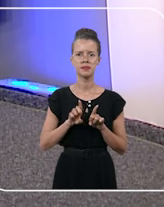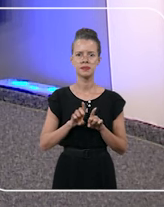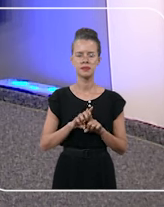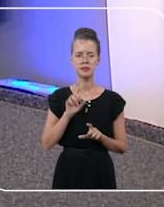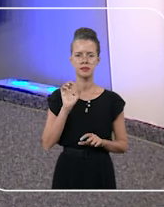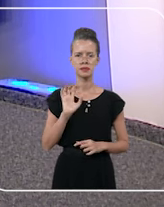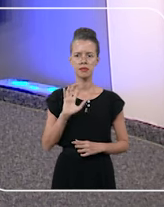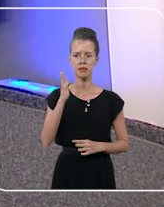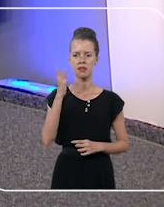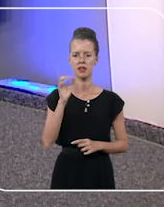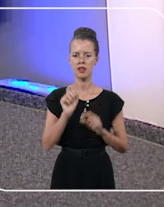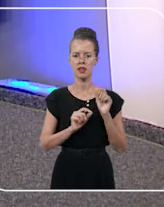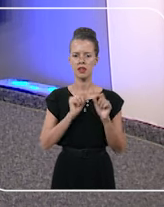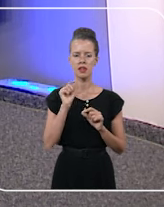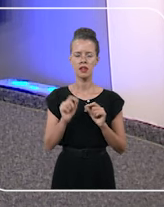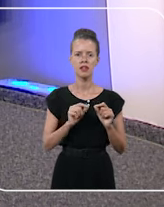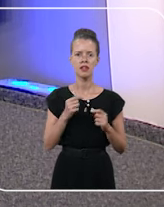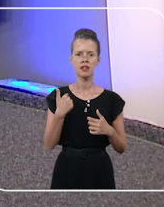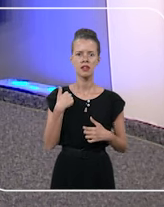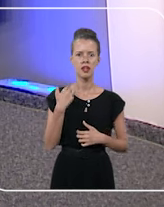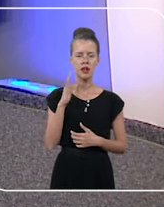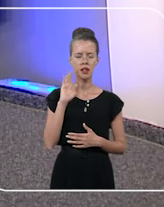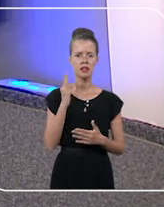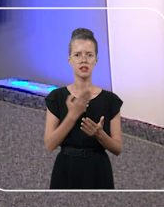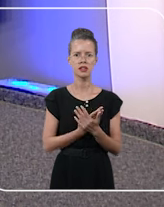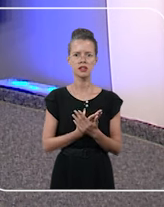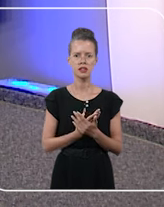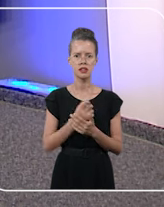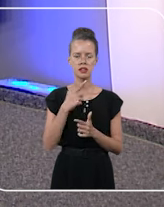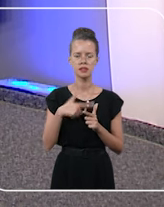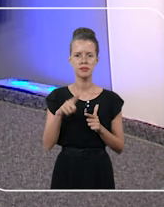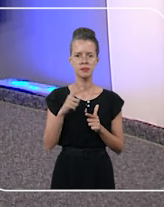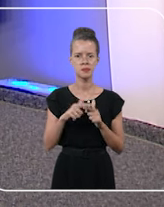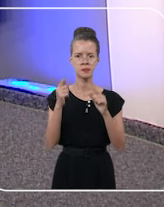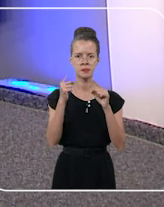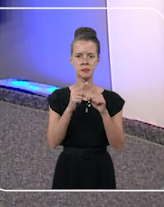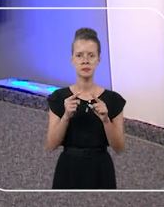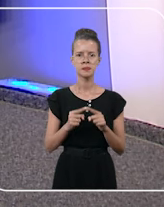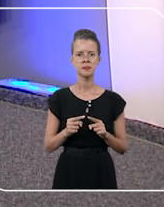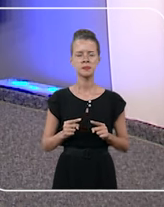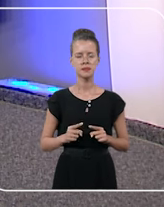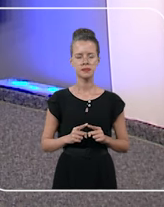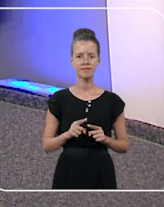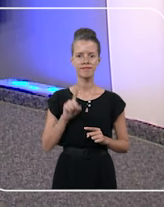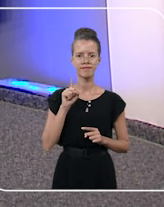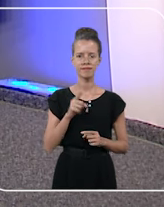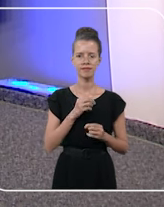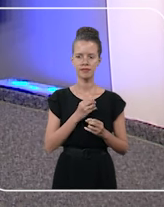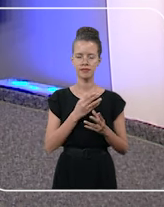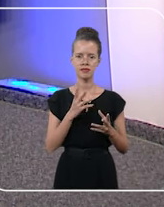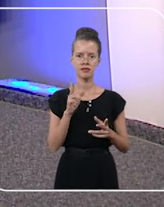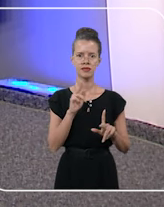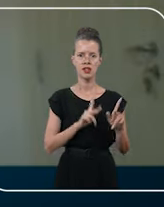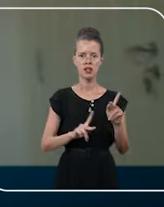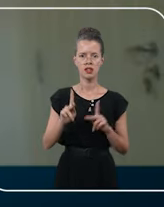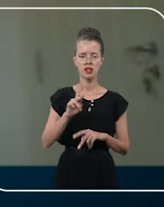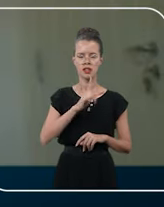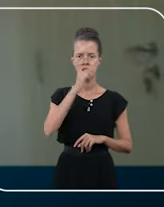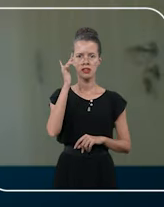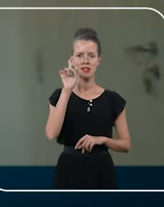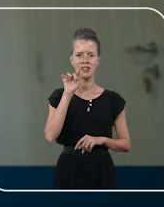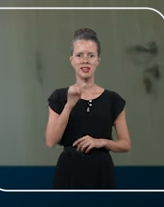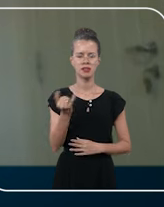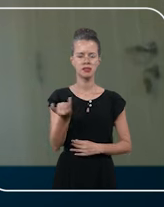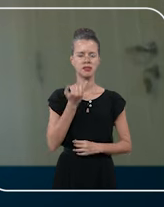isso, eu creio que programas como esse, que são aí distribuídos para a população em geral, eles são muito importantes porque eles